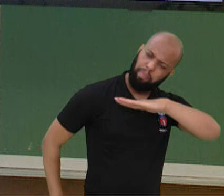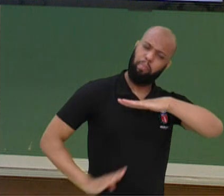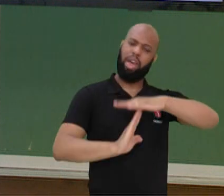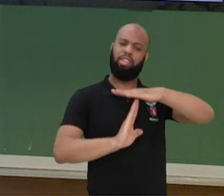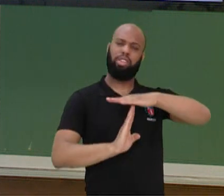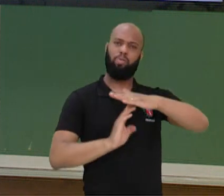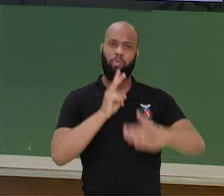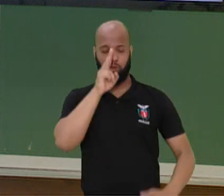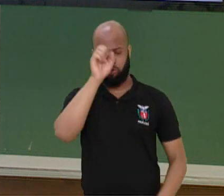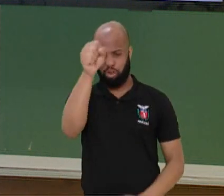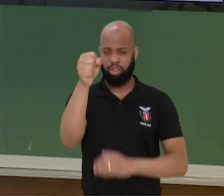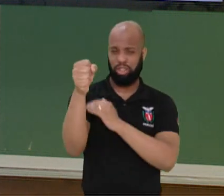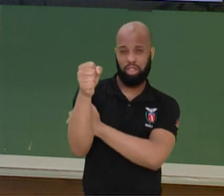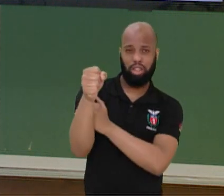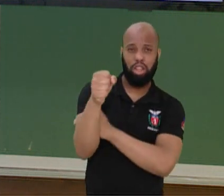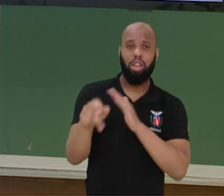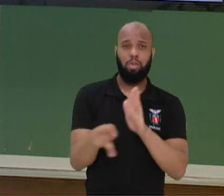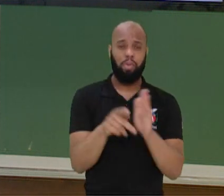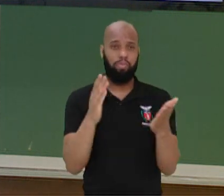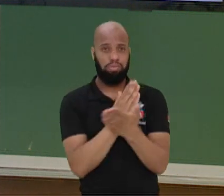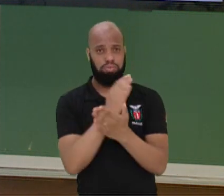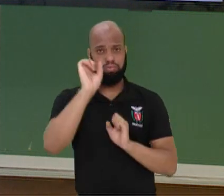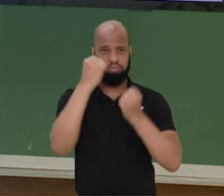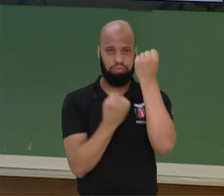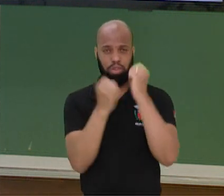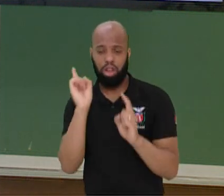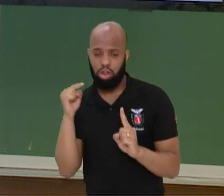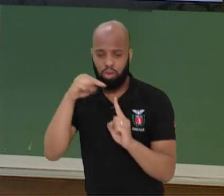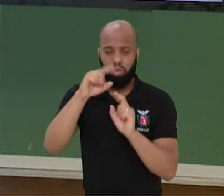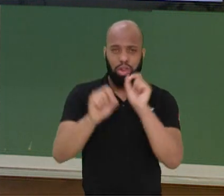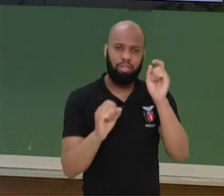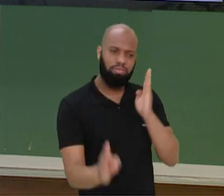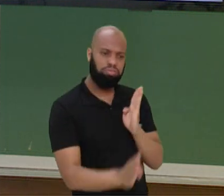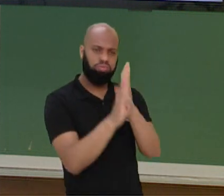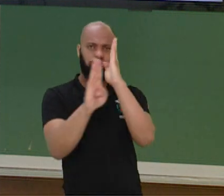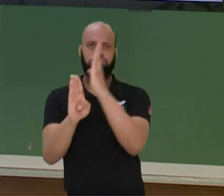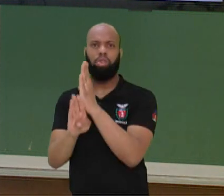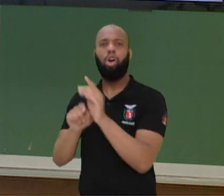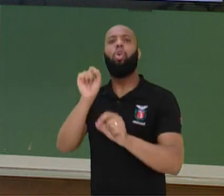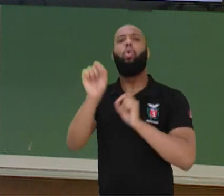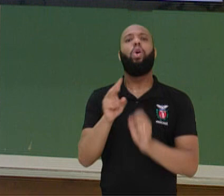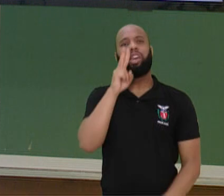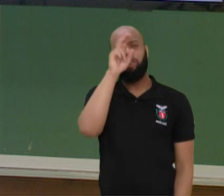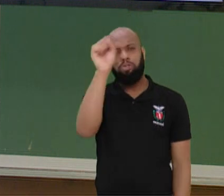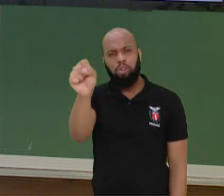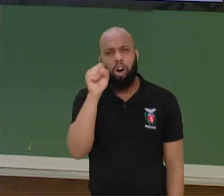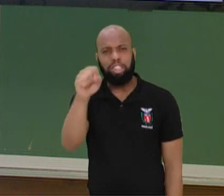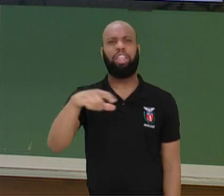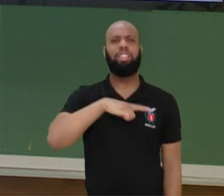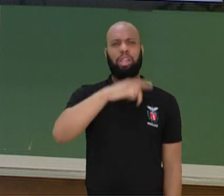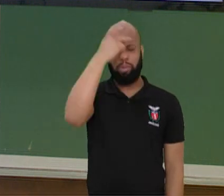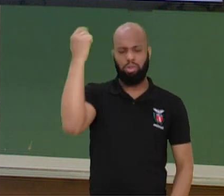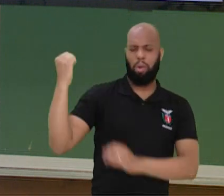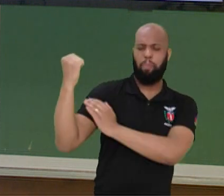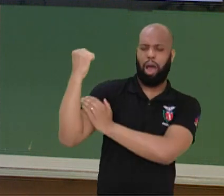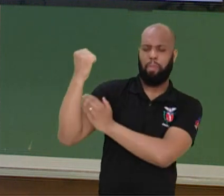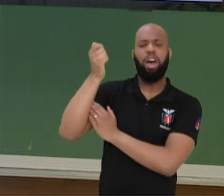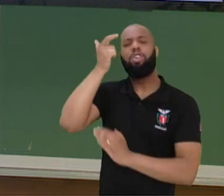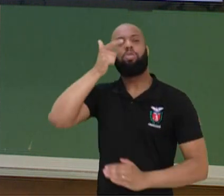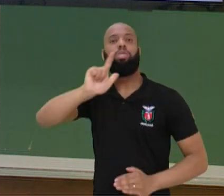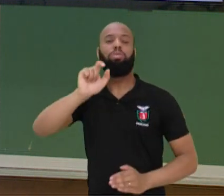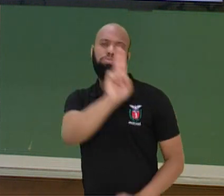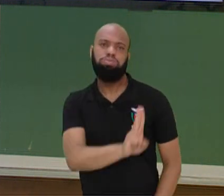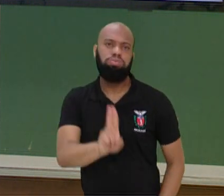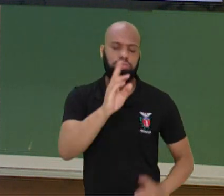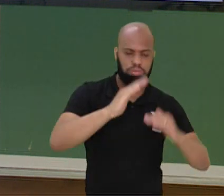em um determinado exercício. Então, o objetivo do teste é identificar qual é a força máxima que uma pessoa consegue